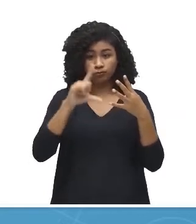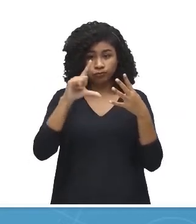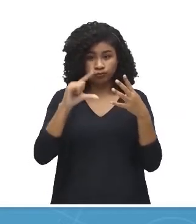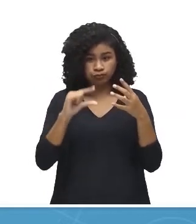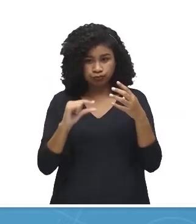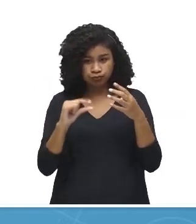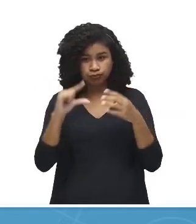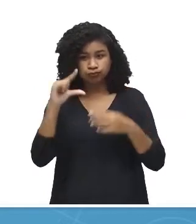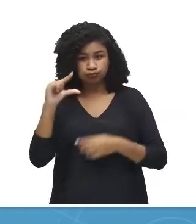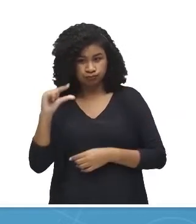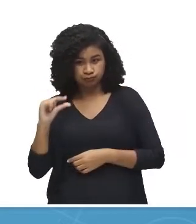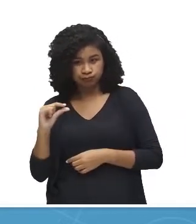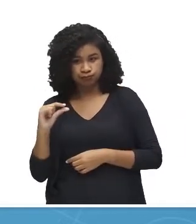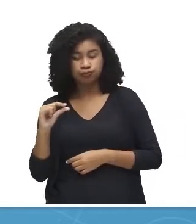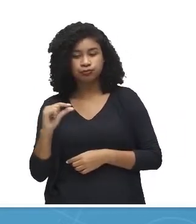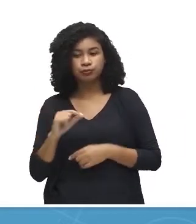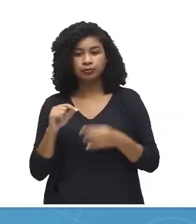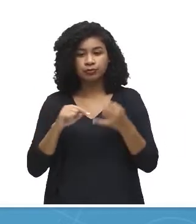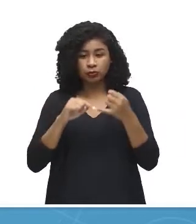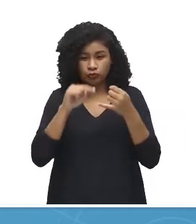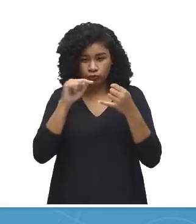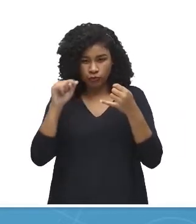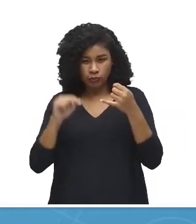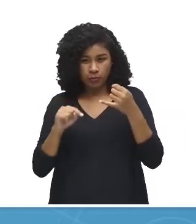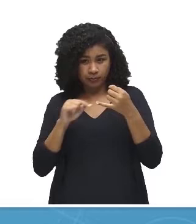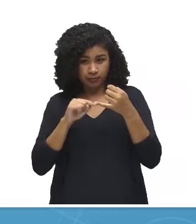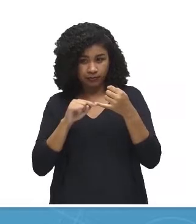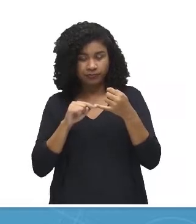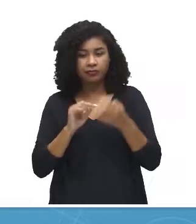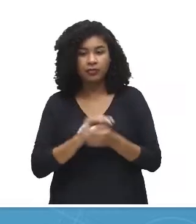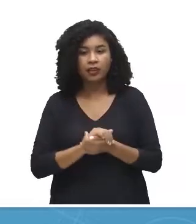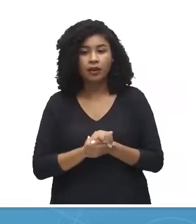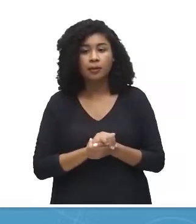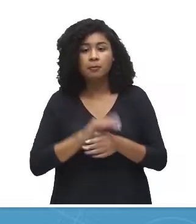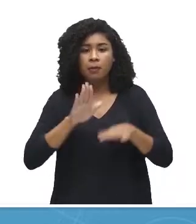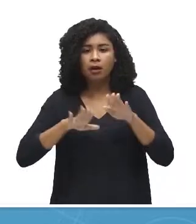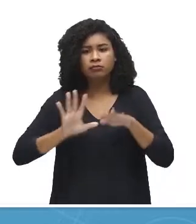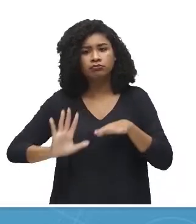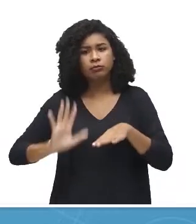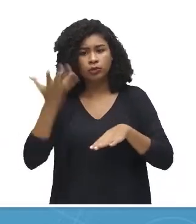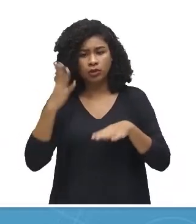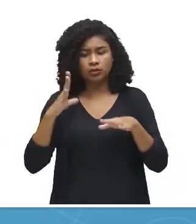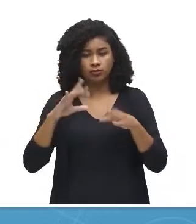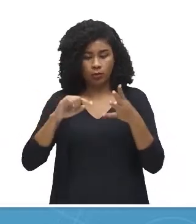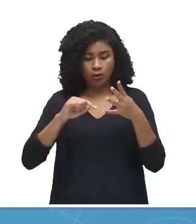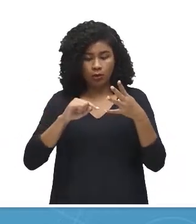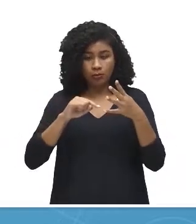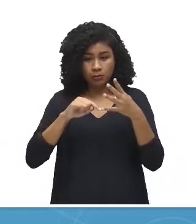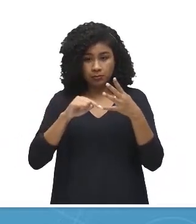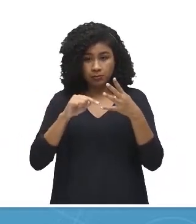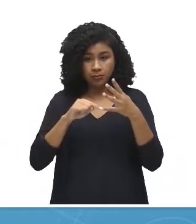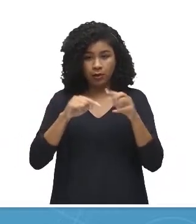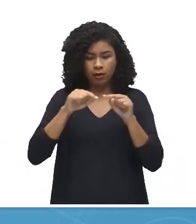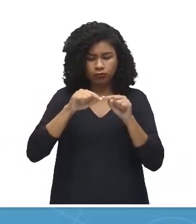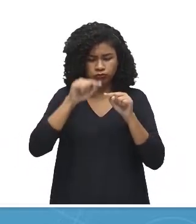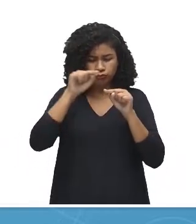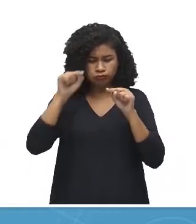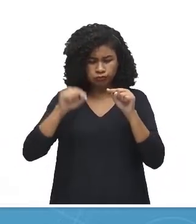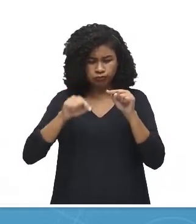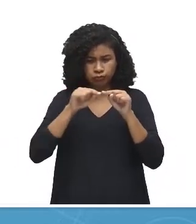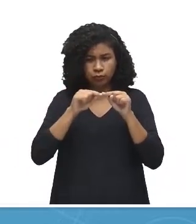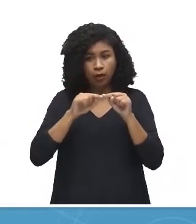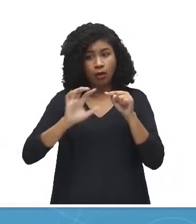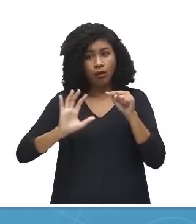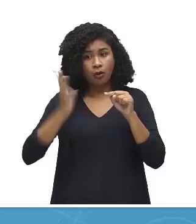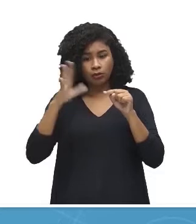forma original das células é cúbica, mas elas ficam achatadas devido ao estiramento provocado pela dilatação do órgão, né? Então,